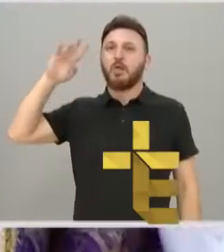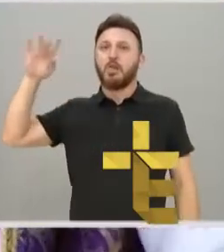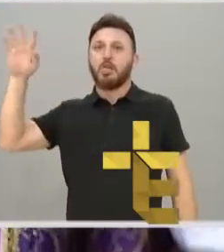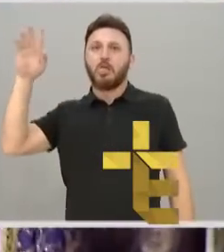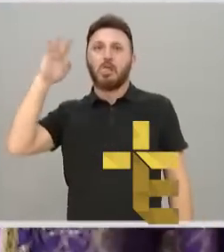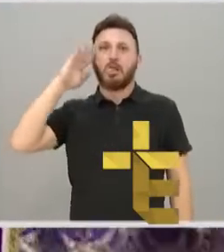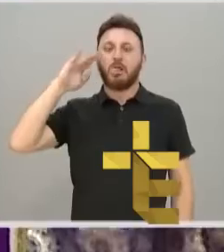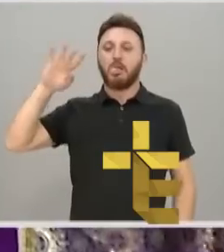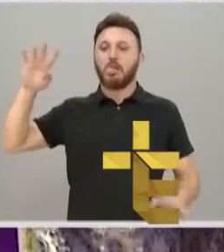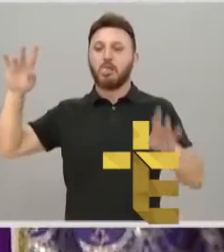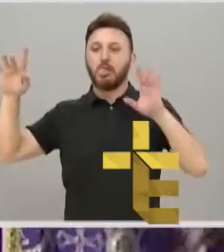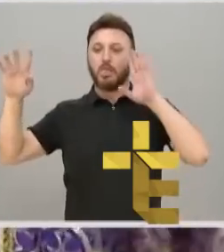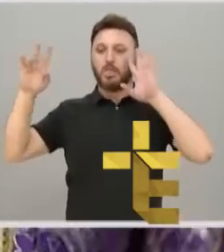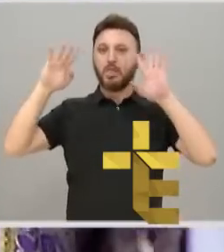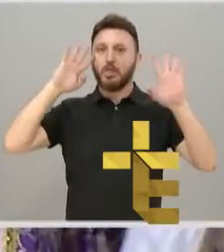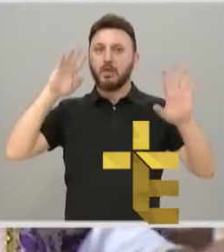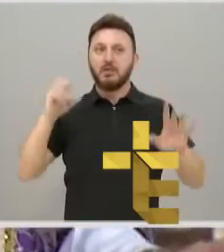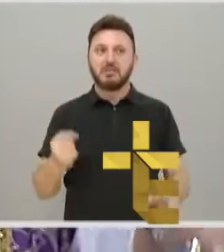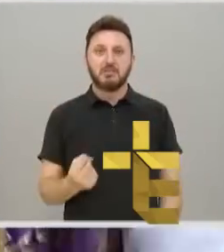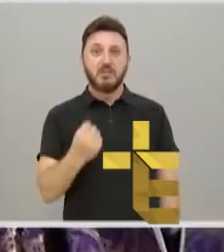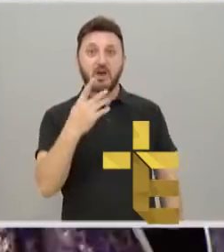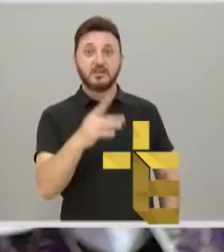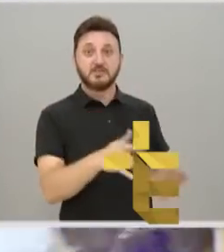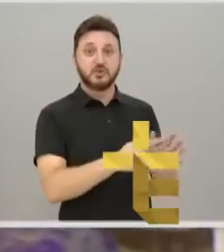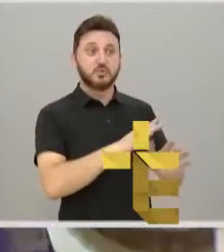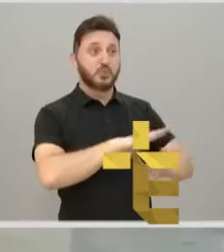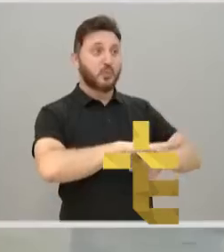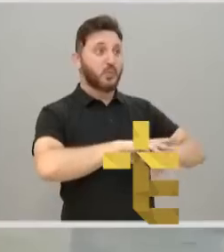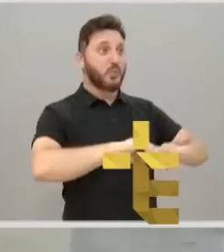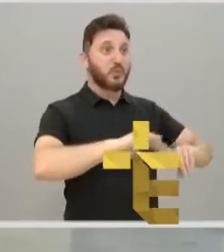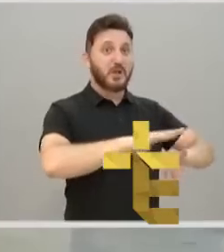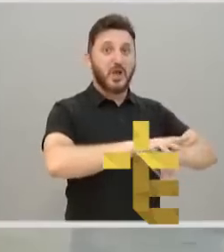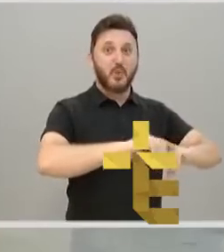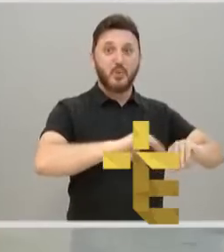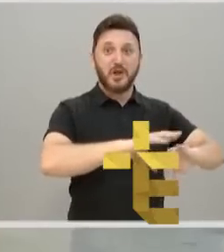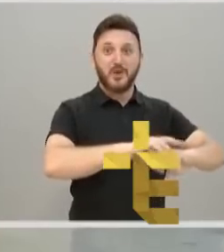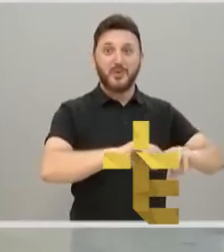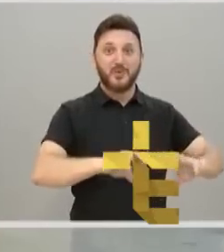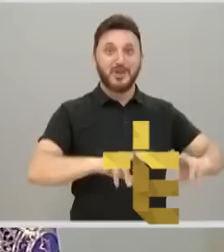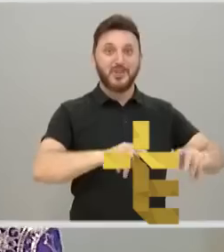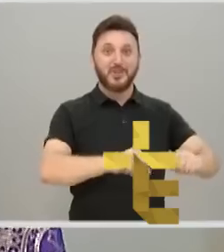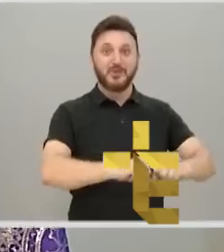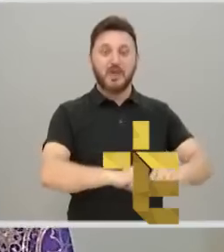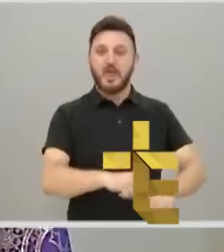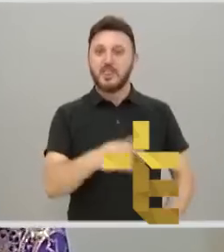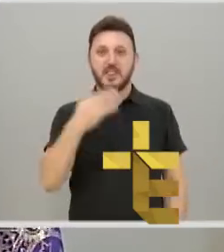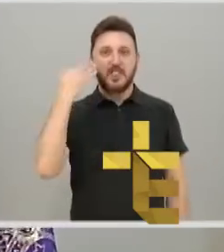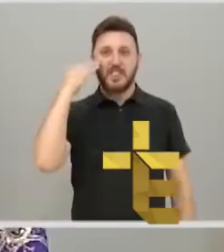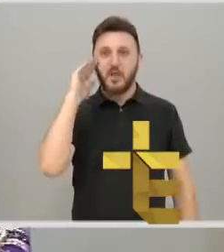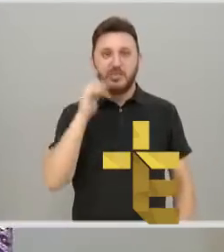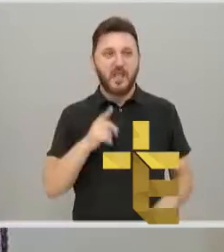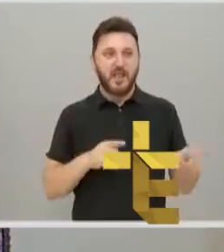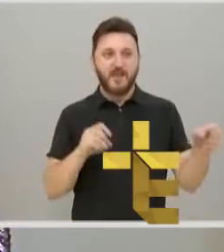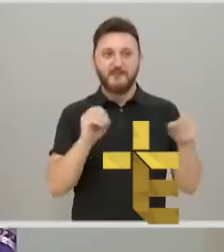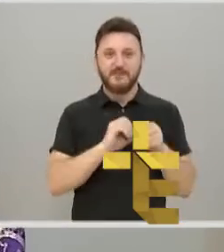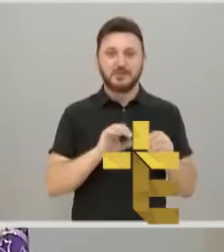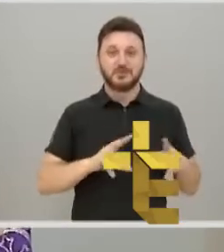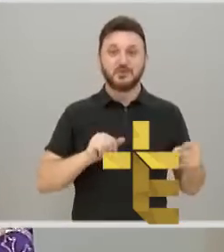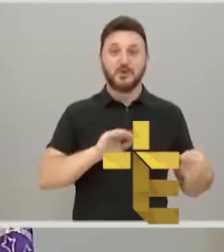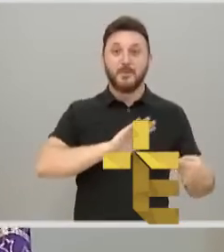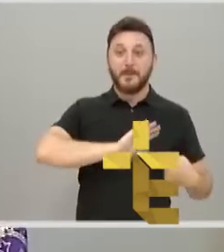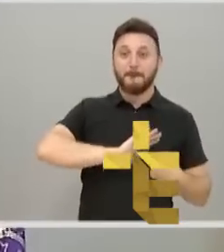fantasioso, no lado curador, e não entendiam que tudo que ele fazia era para mostrar a